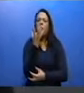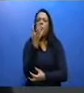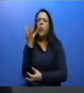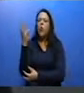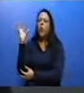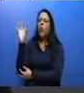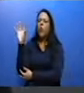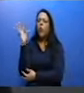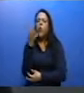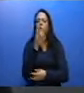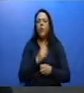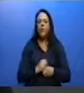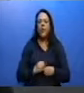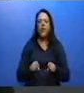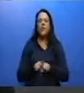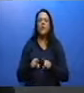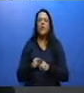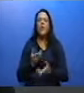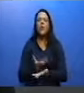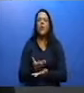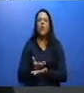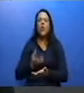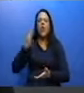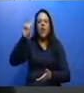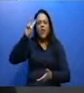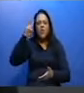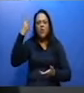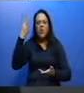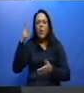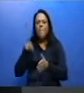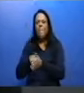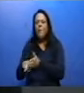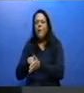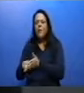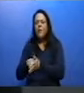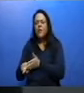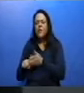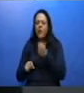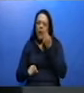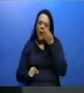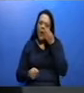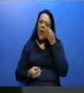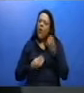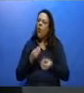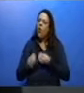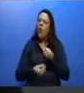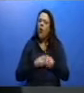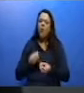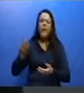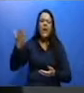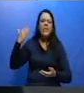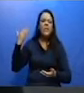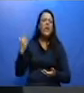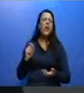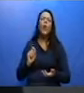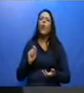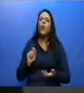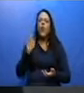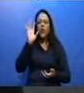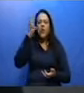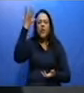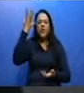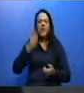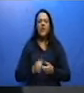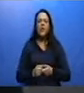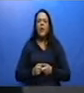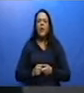Os aspectos históricos. Nós vamos pesquisar como tudo começou. Quem já governou o estado